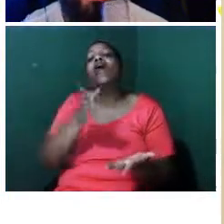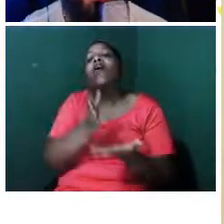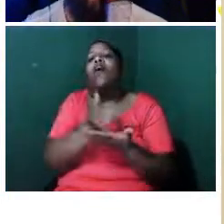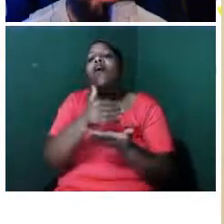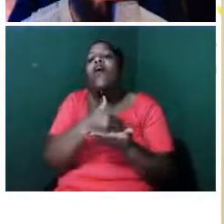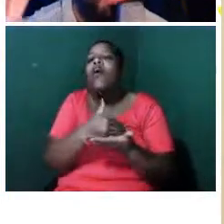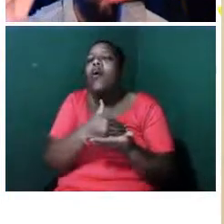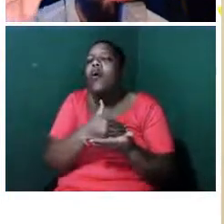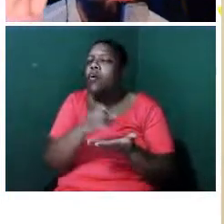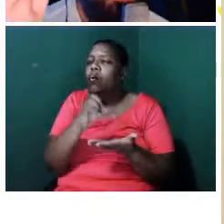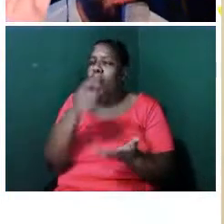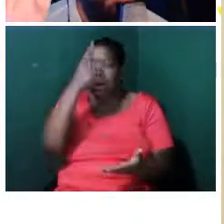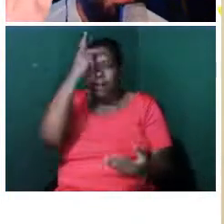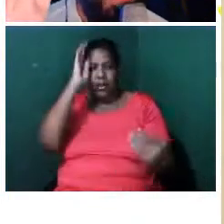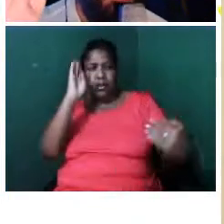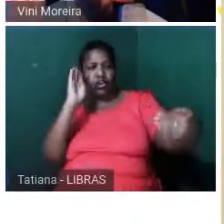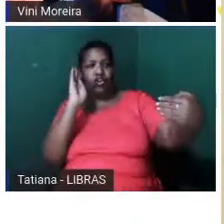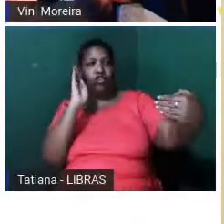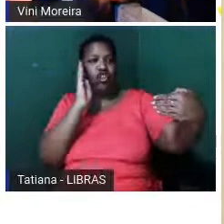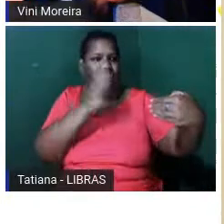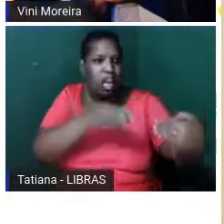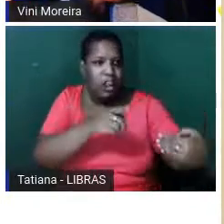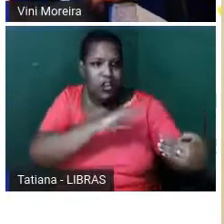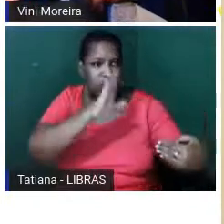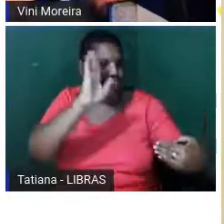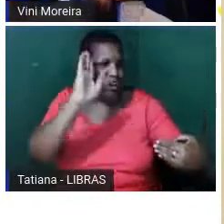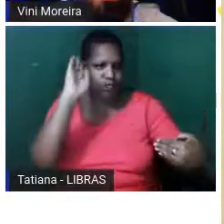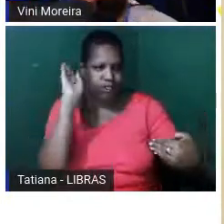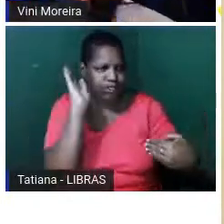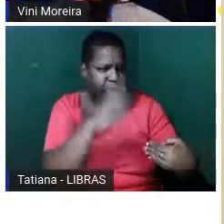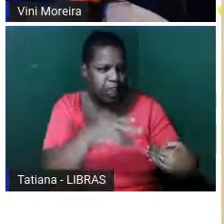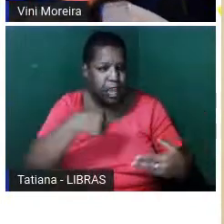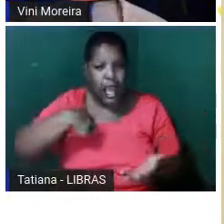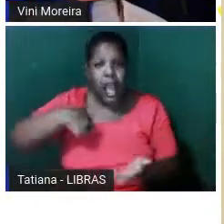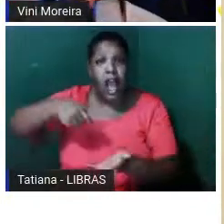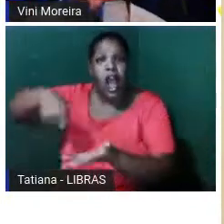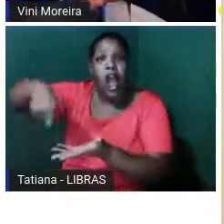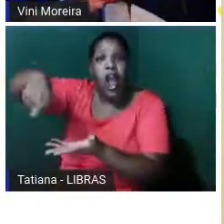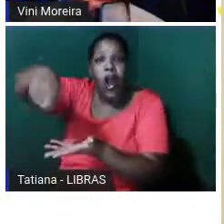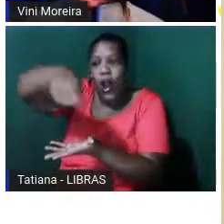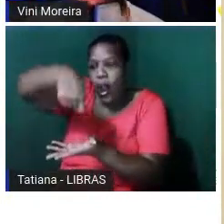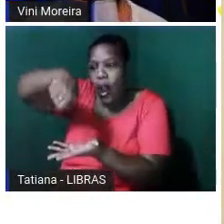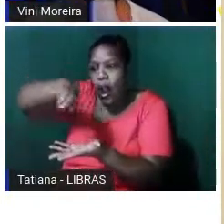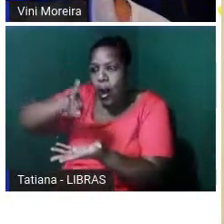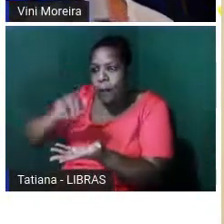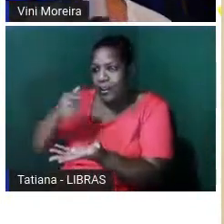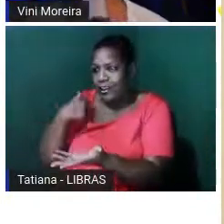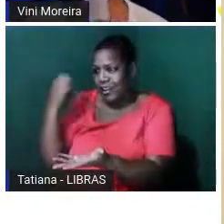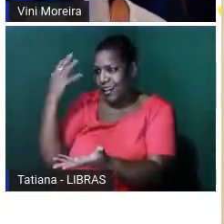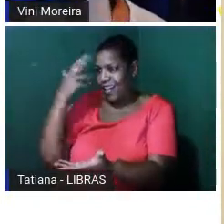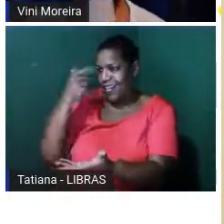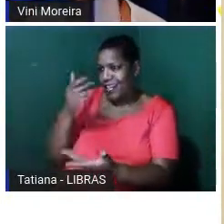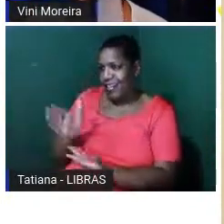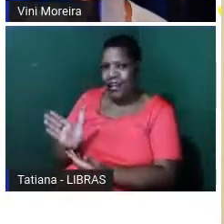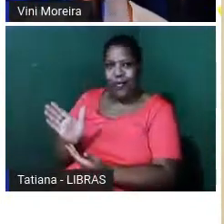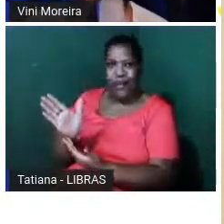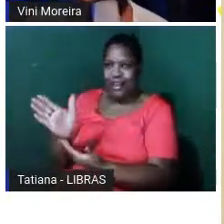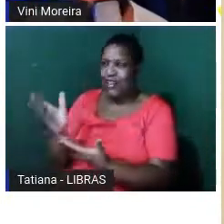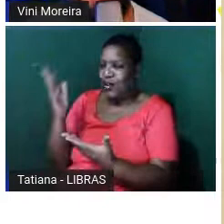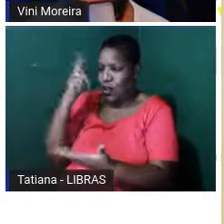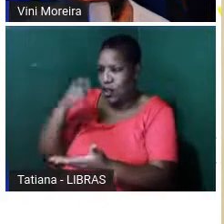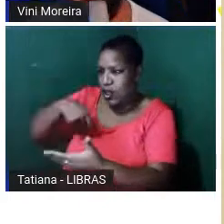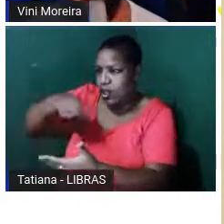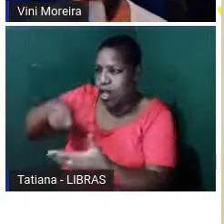tem gente que vai direto para essa parte da cobertura e quer fazer uma cobertura linda uma apresentação Linda